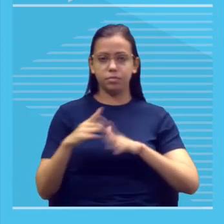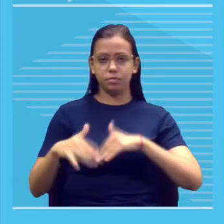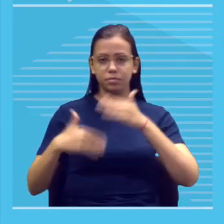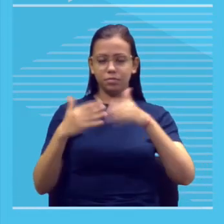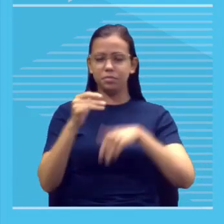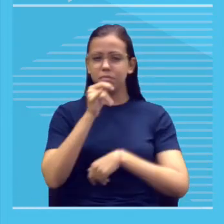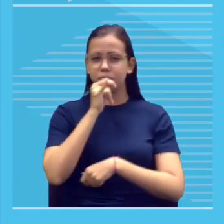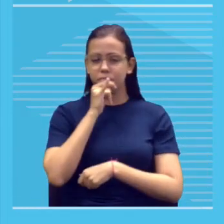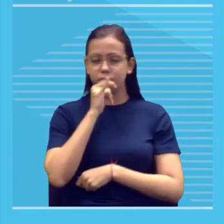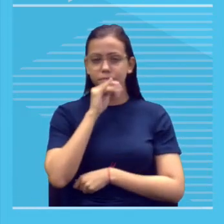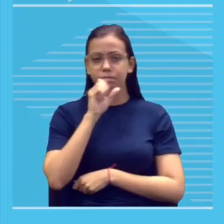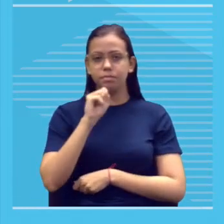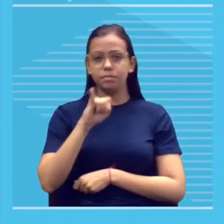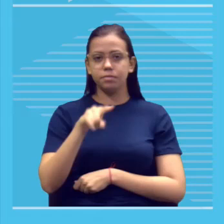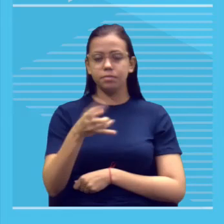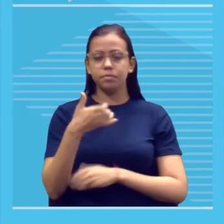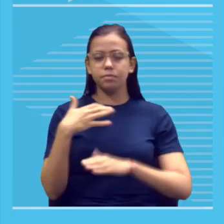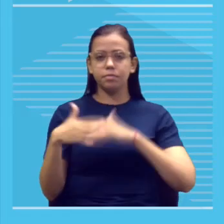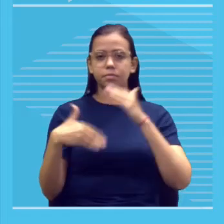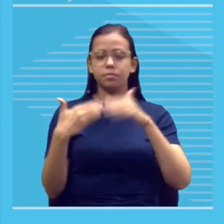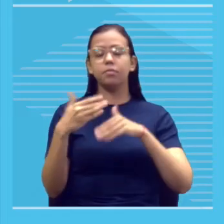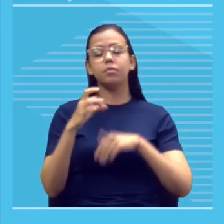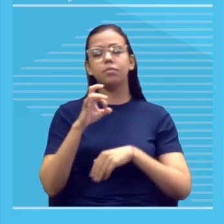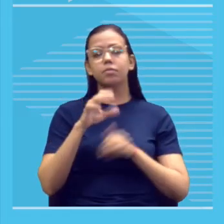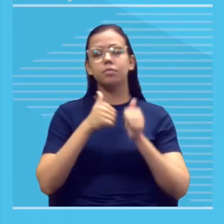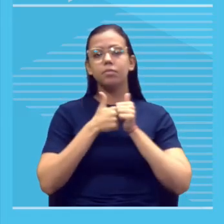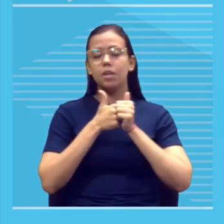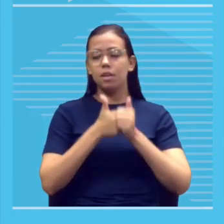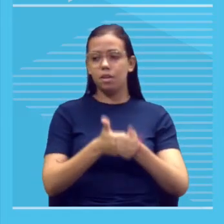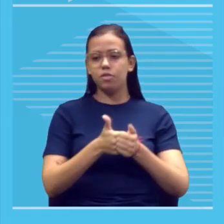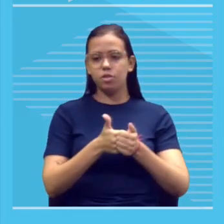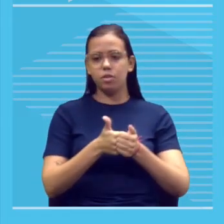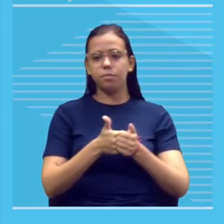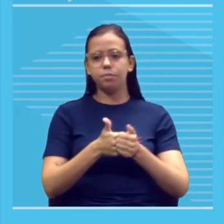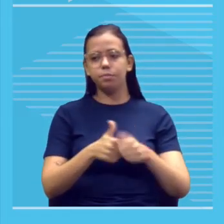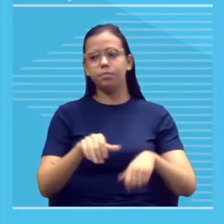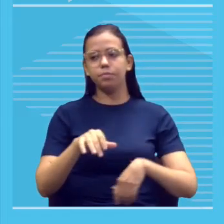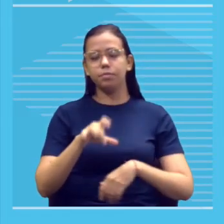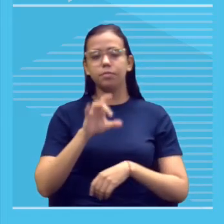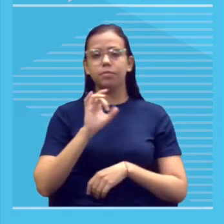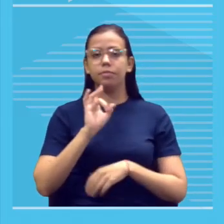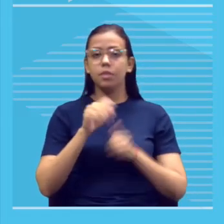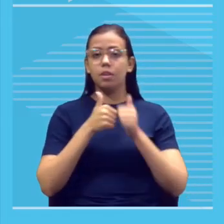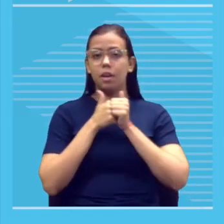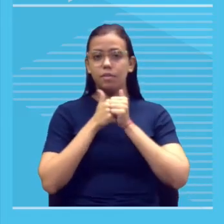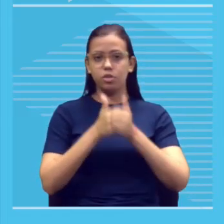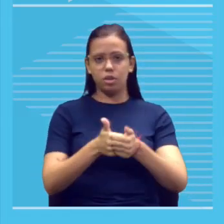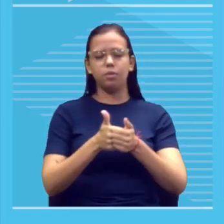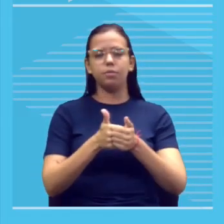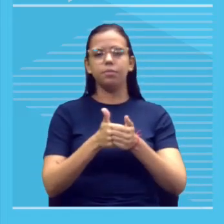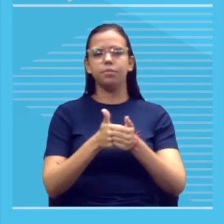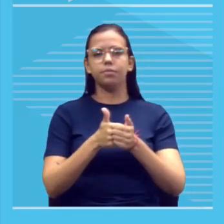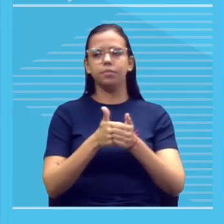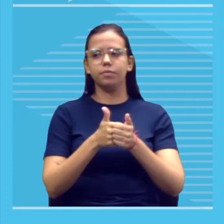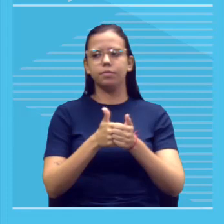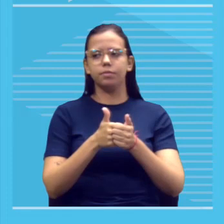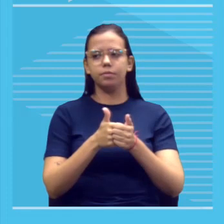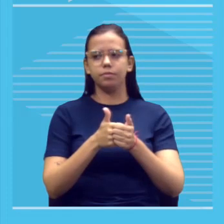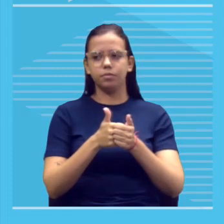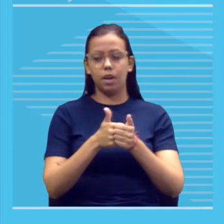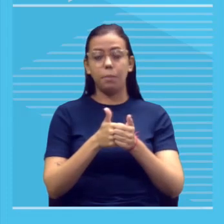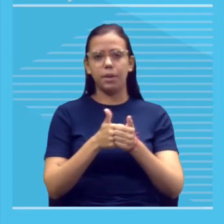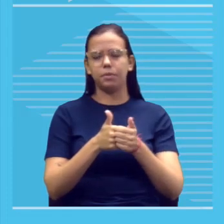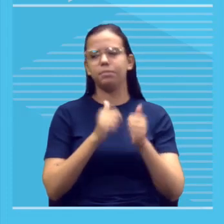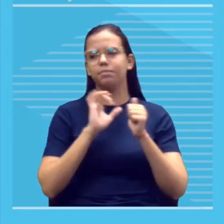evoluir basta seguir o né E nem a palavra correta é basta né mas se você quer evoluir você